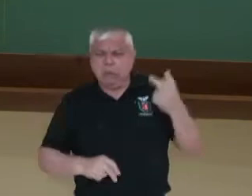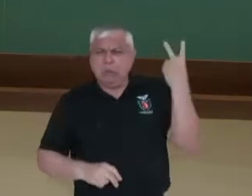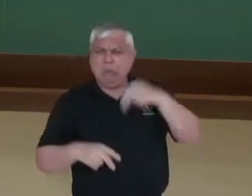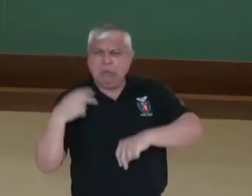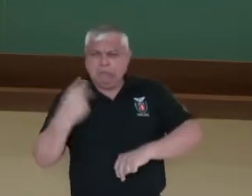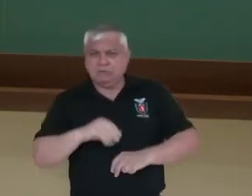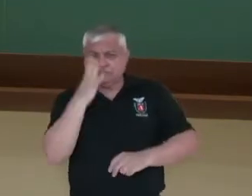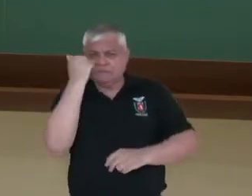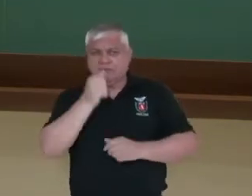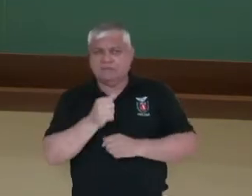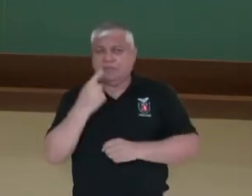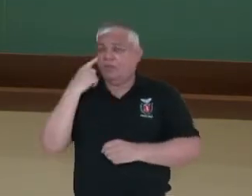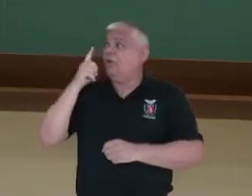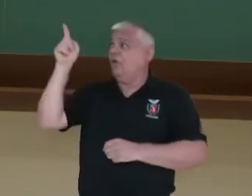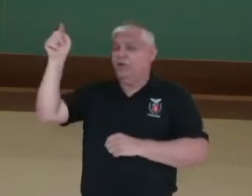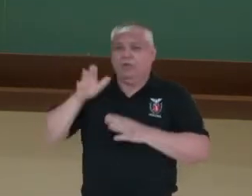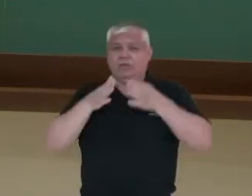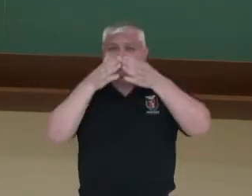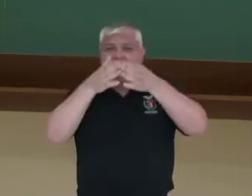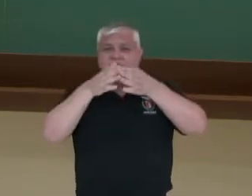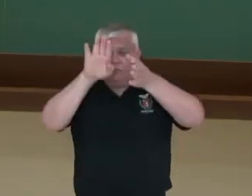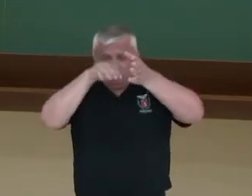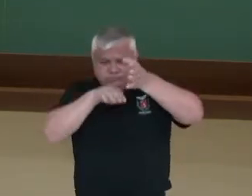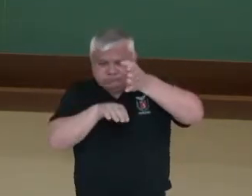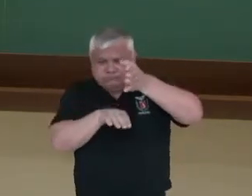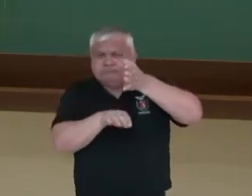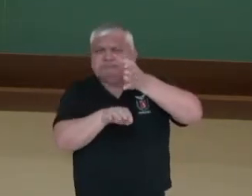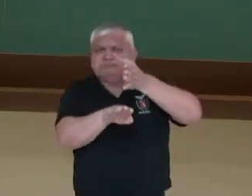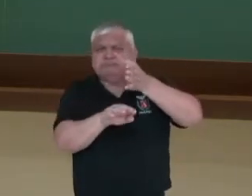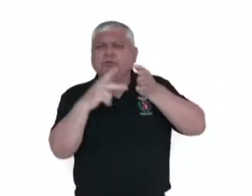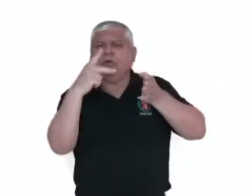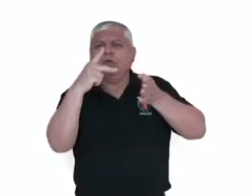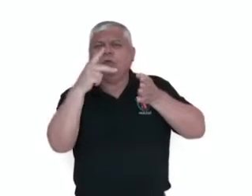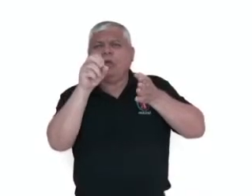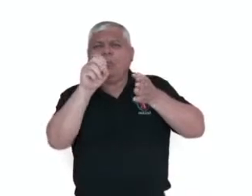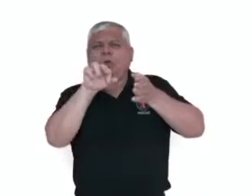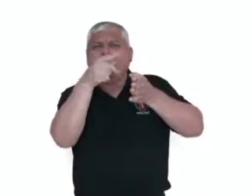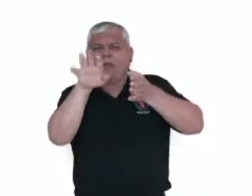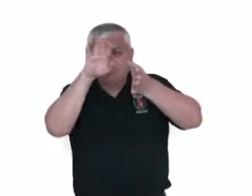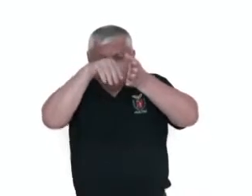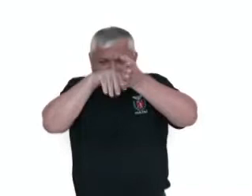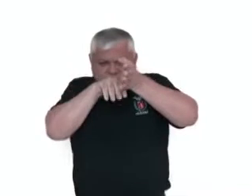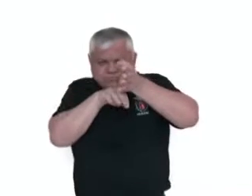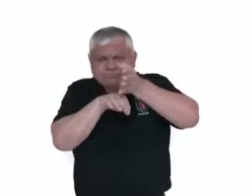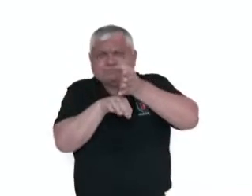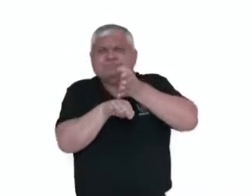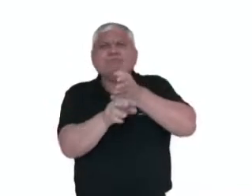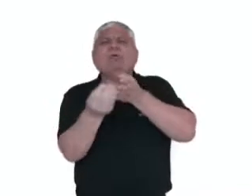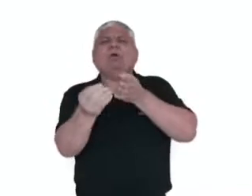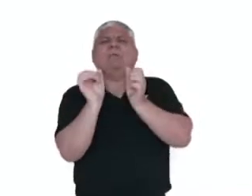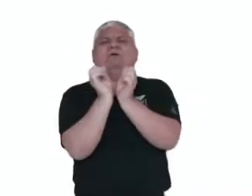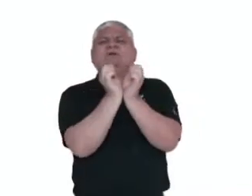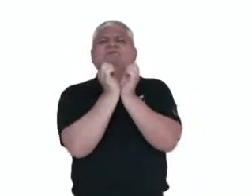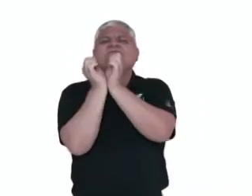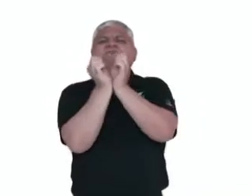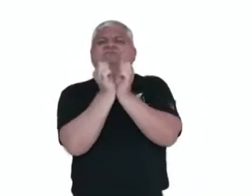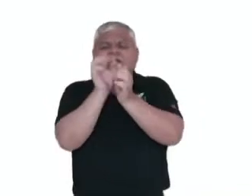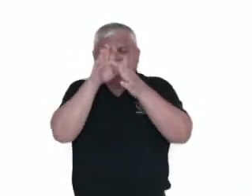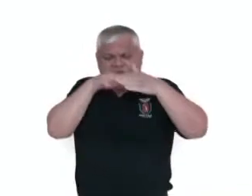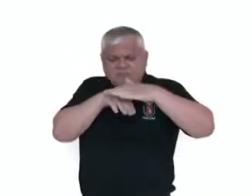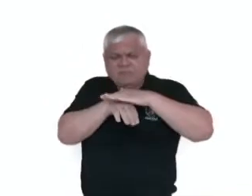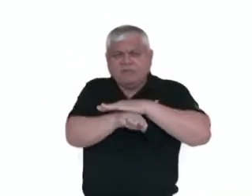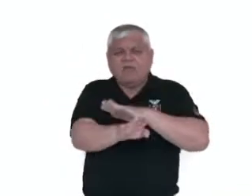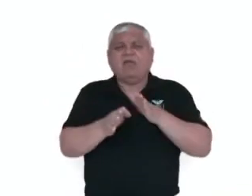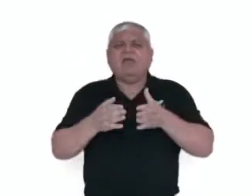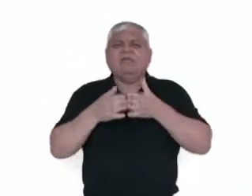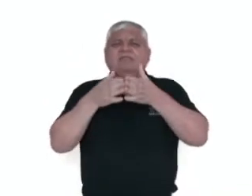imagem do fundo de um porão de um navio, né? Como os escravos ficavam acomodados nesses navios negreiros, né? Como nós